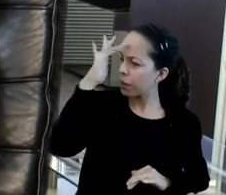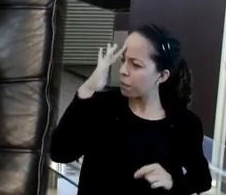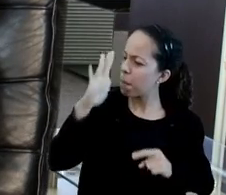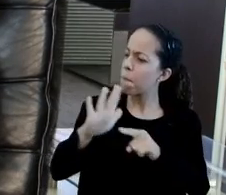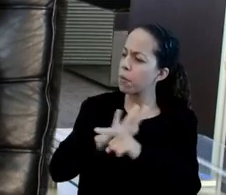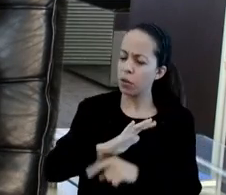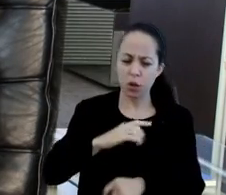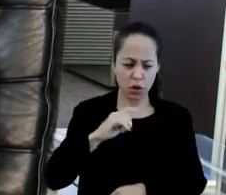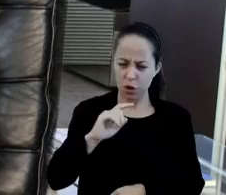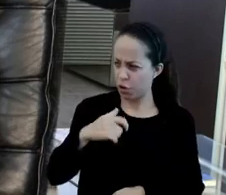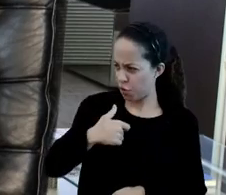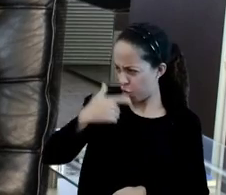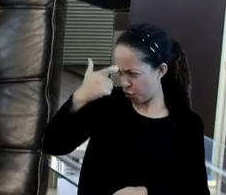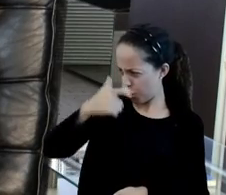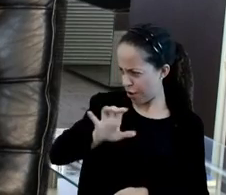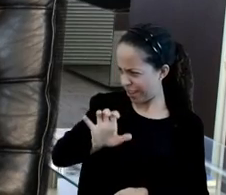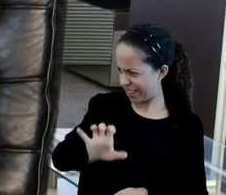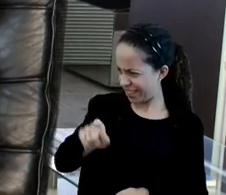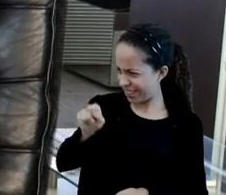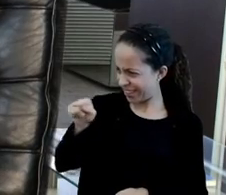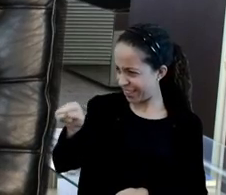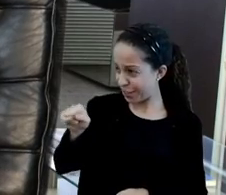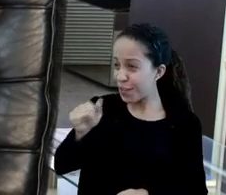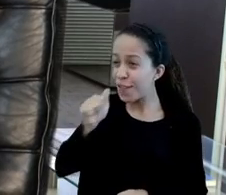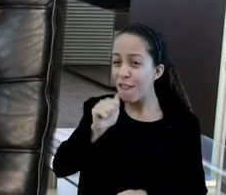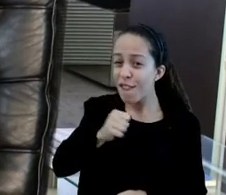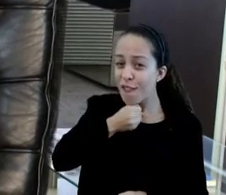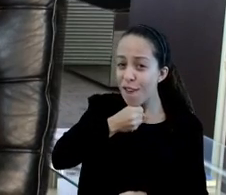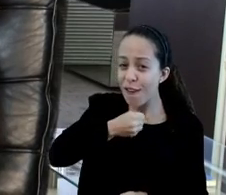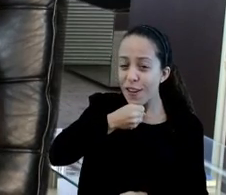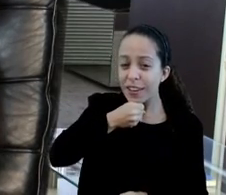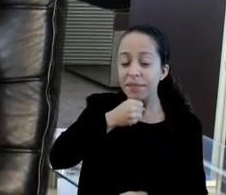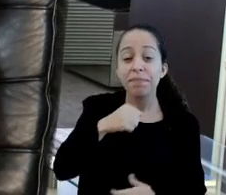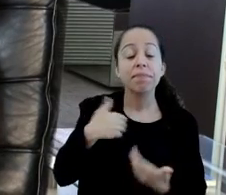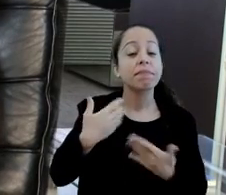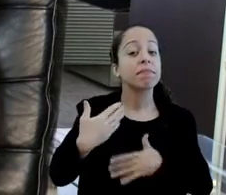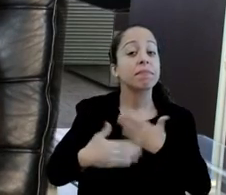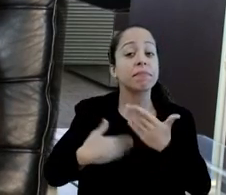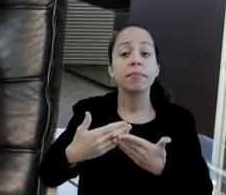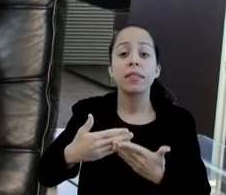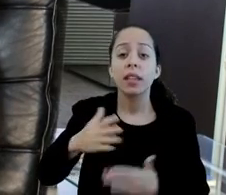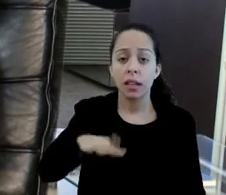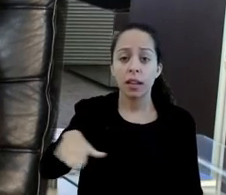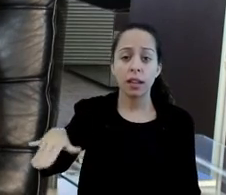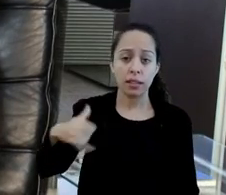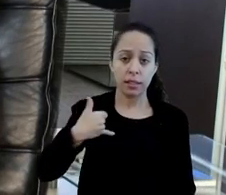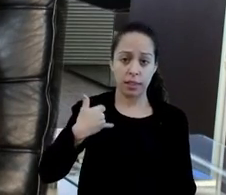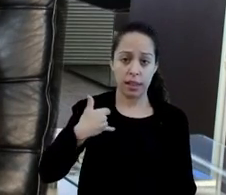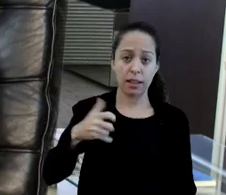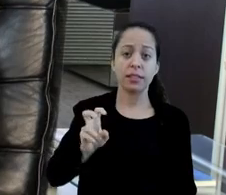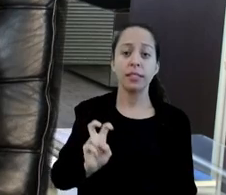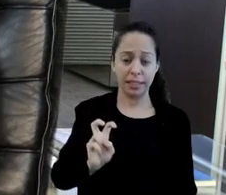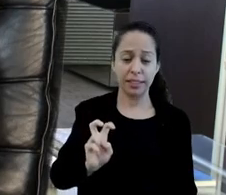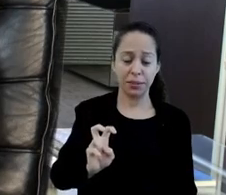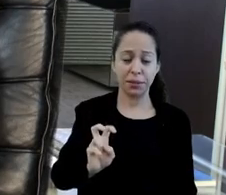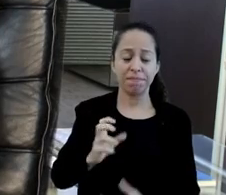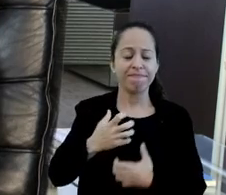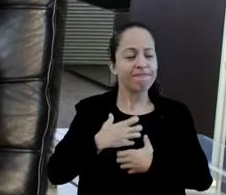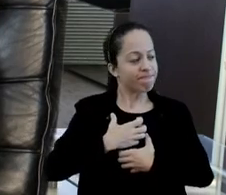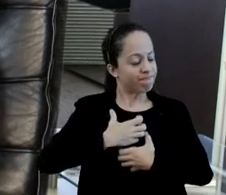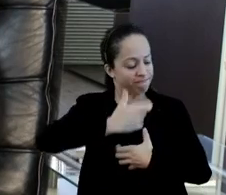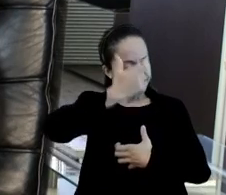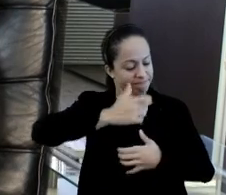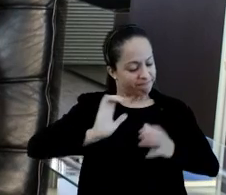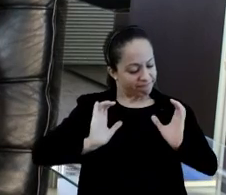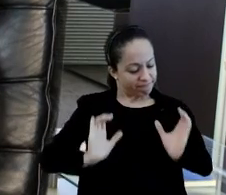Depois veio que é o despertar da cidadania numa criança de 5 anos. Depois veio a pandemia, eu já